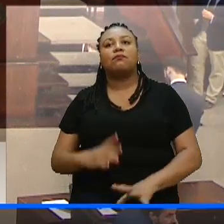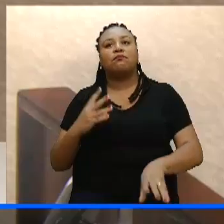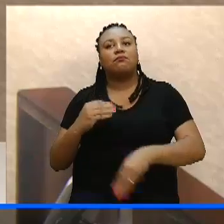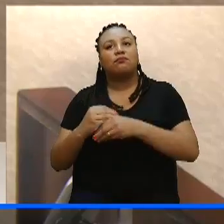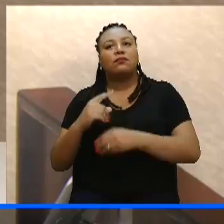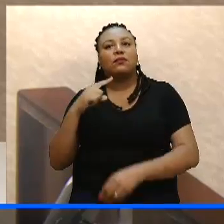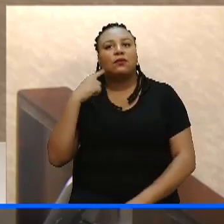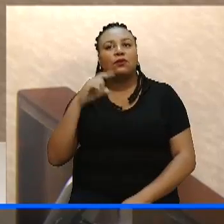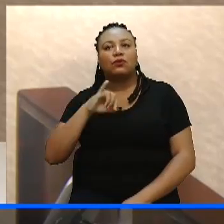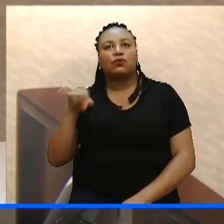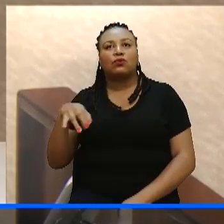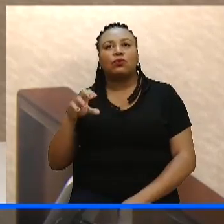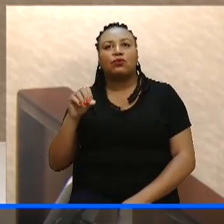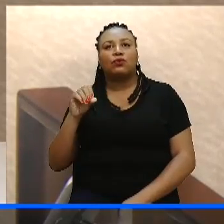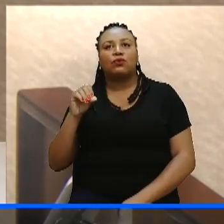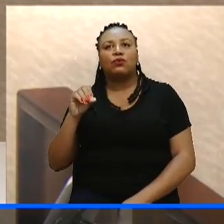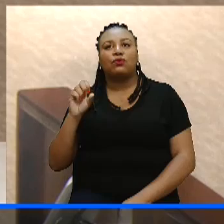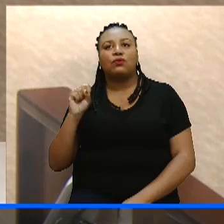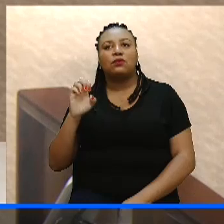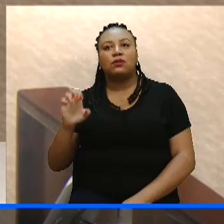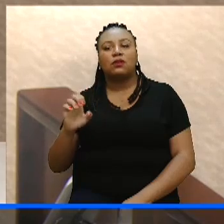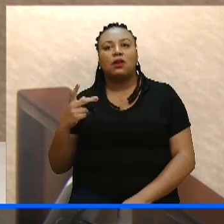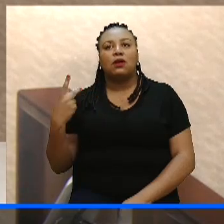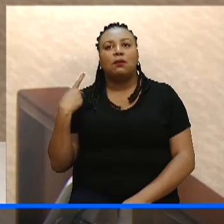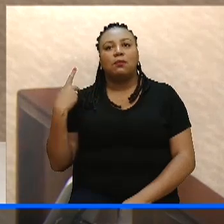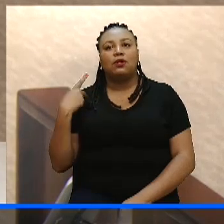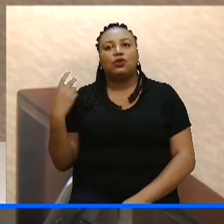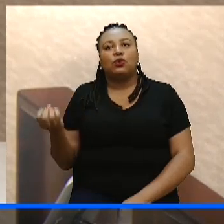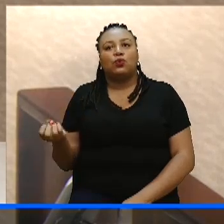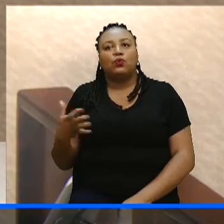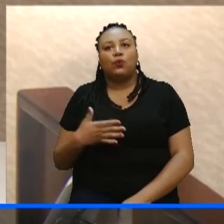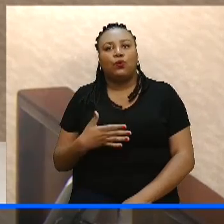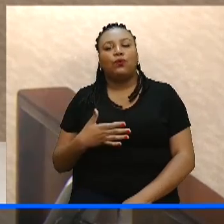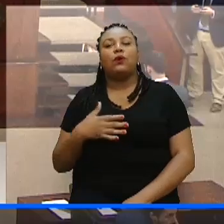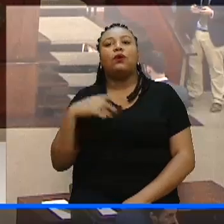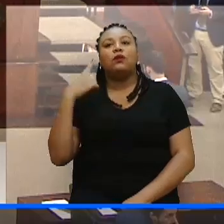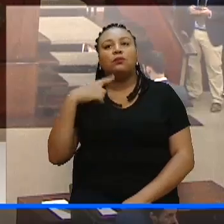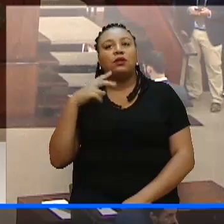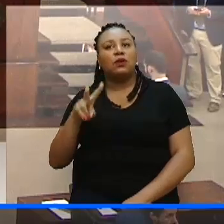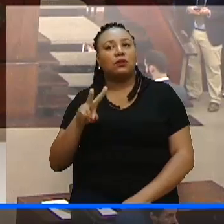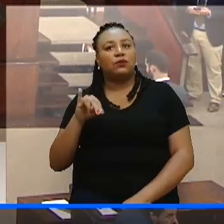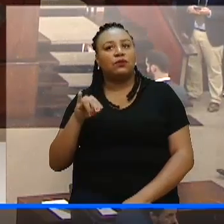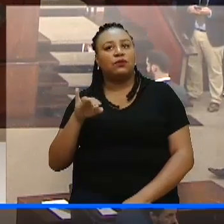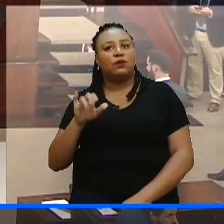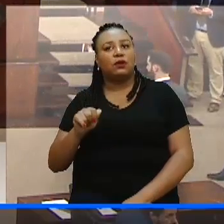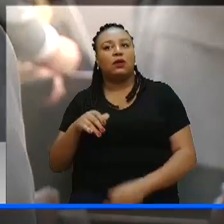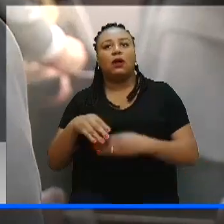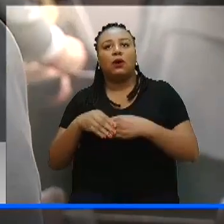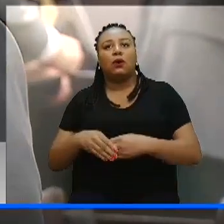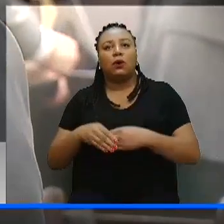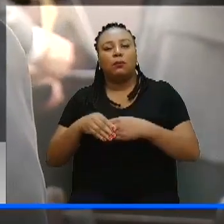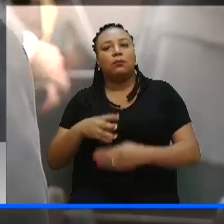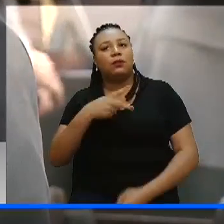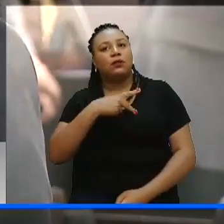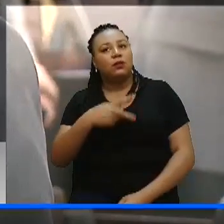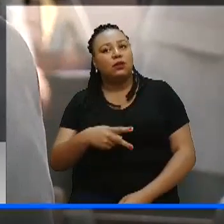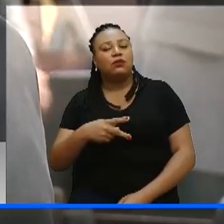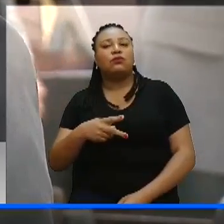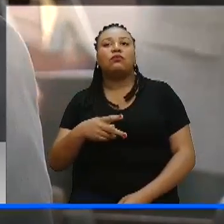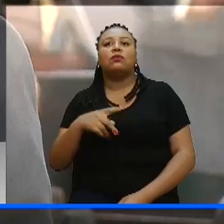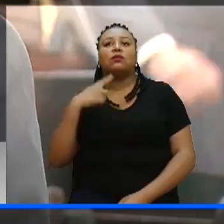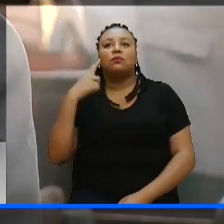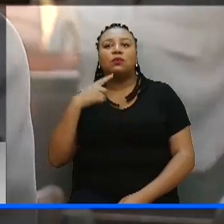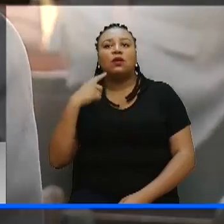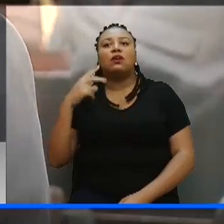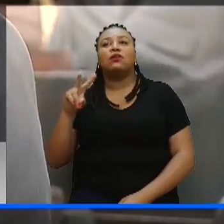deputado josé peseiro do partido novo o deputado viana é complementando o presidente da sessão deputado